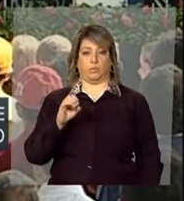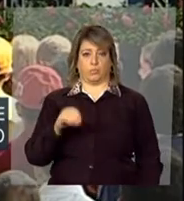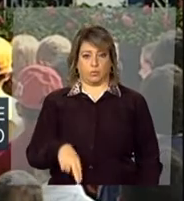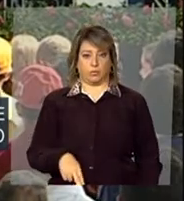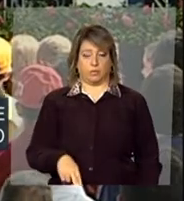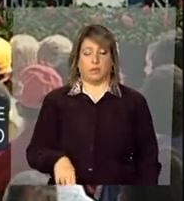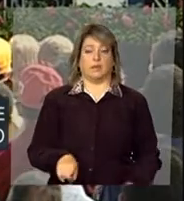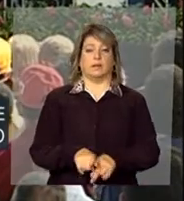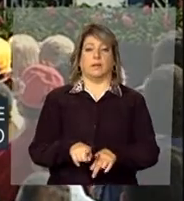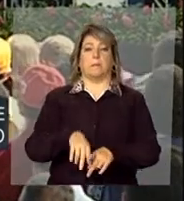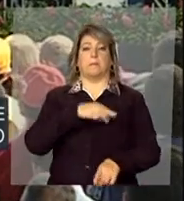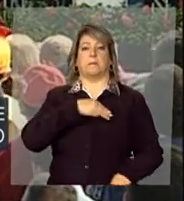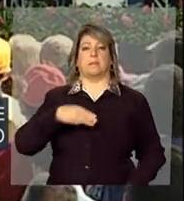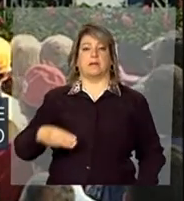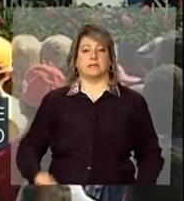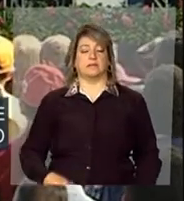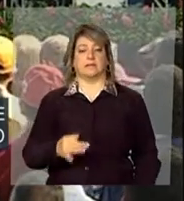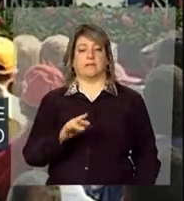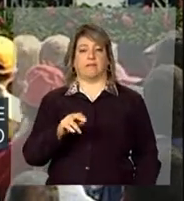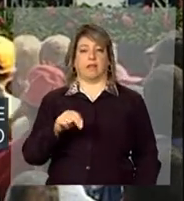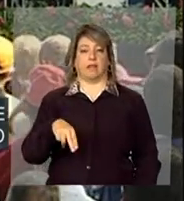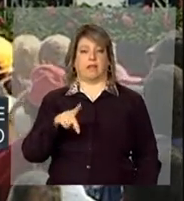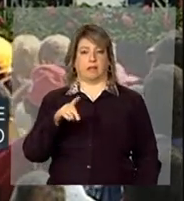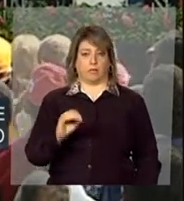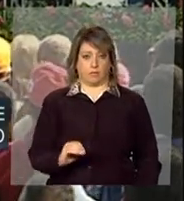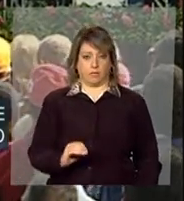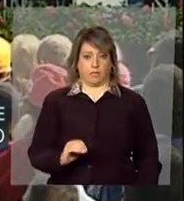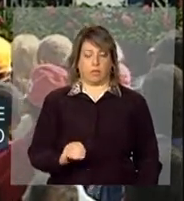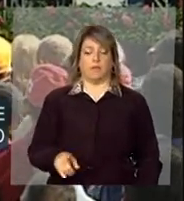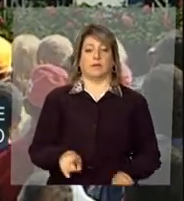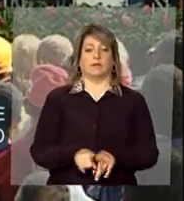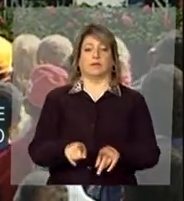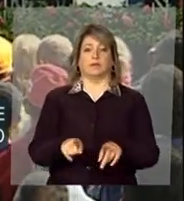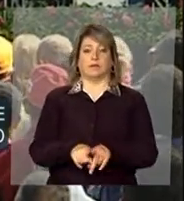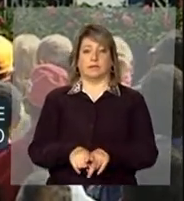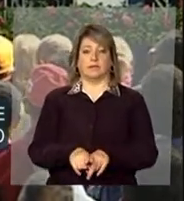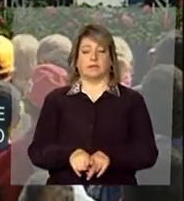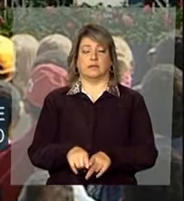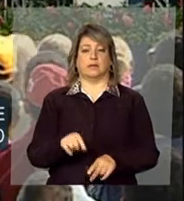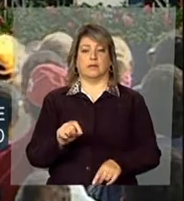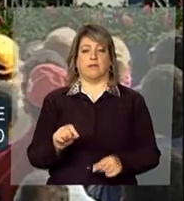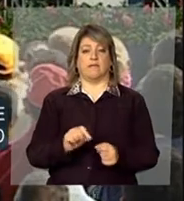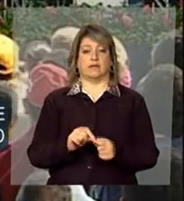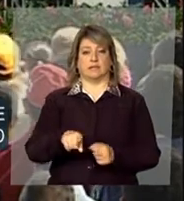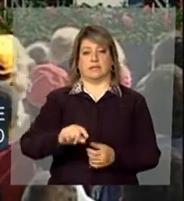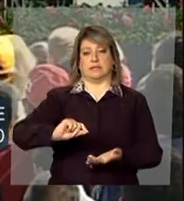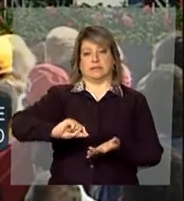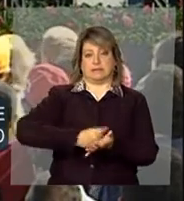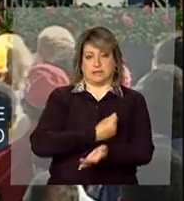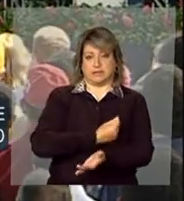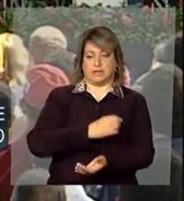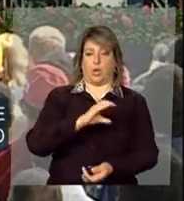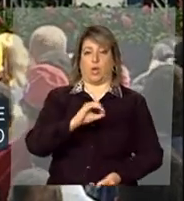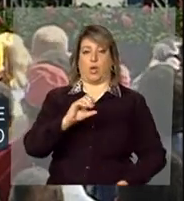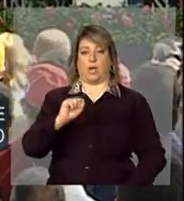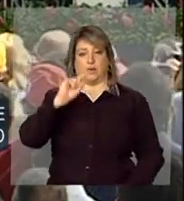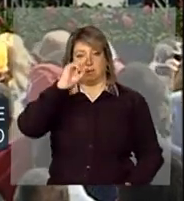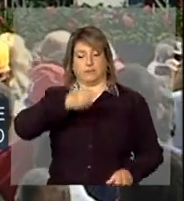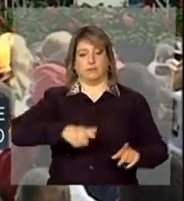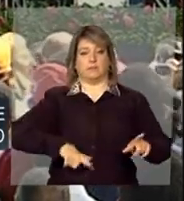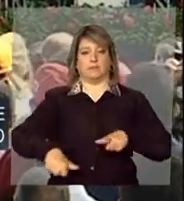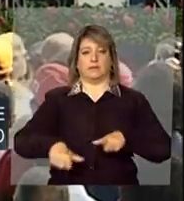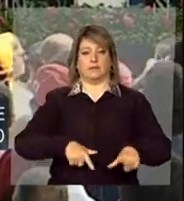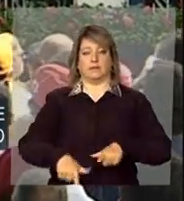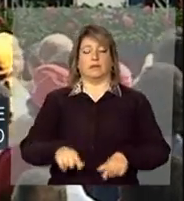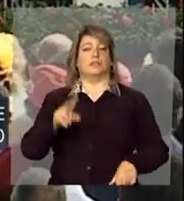Martins, o ministro da Integração Nacional, Fernando Bezerra, a procederem à assinatura da ordem de serviço que